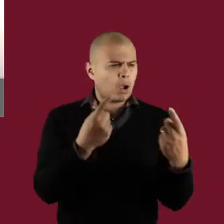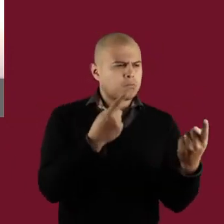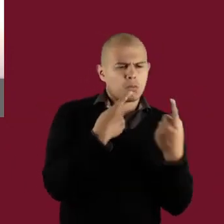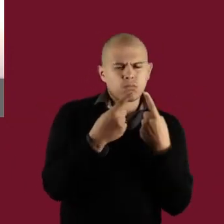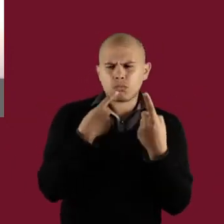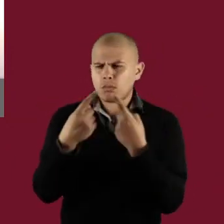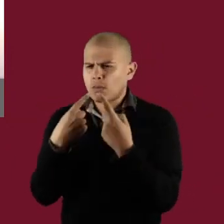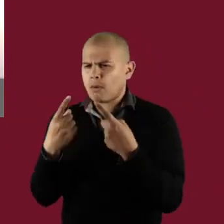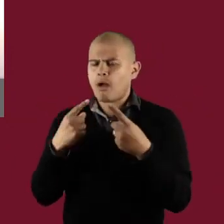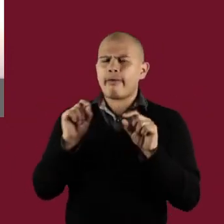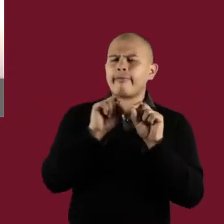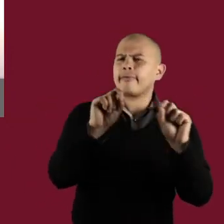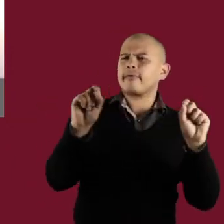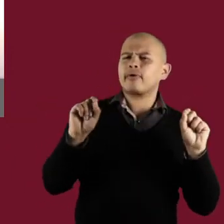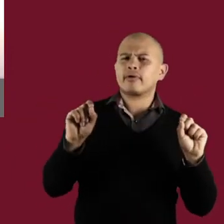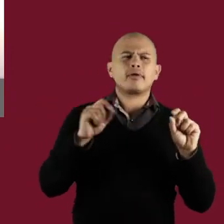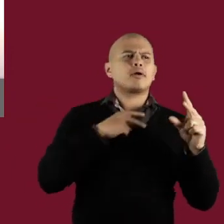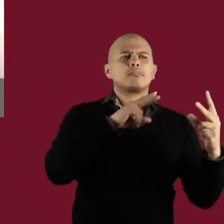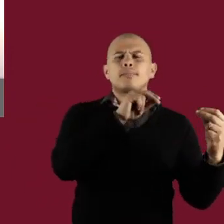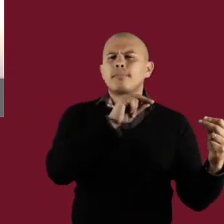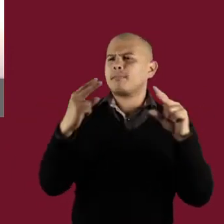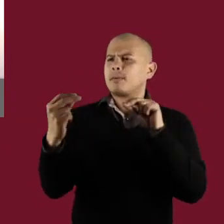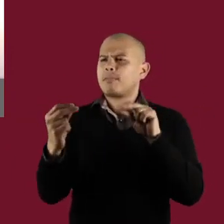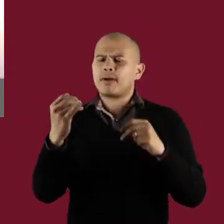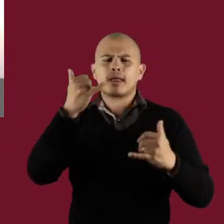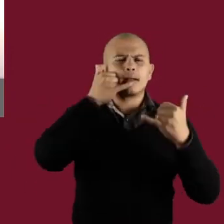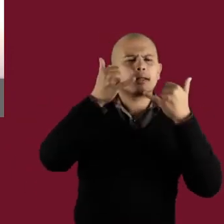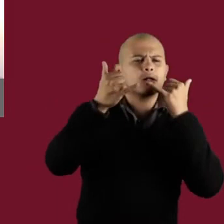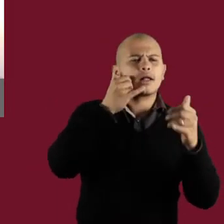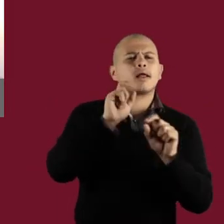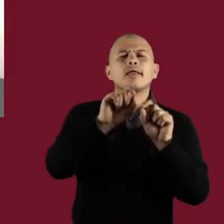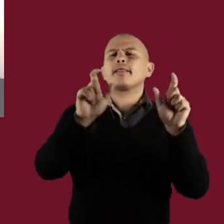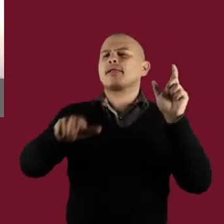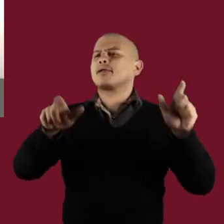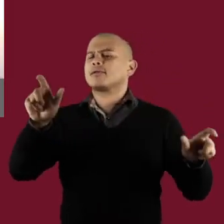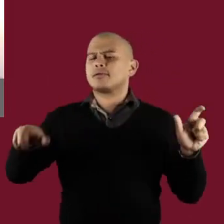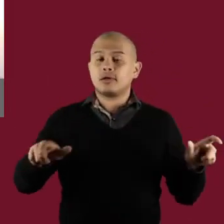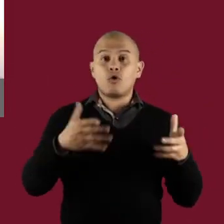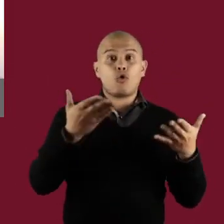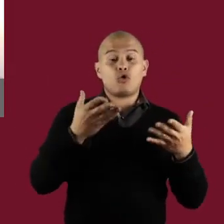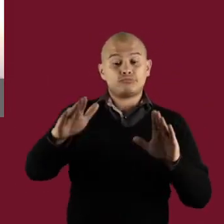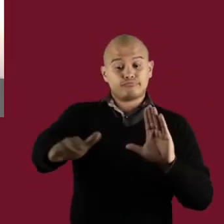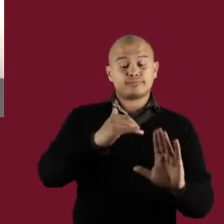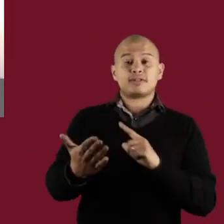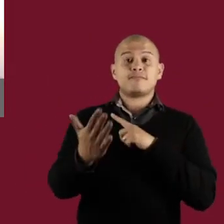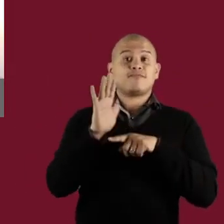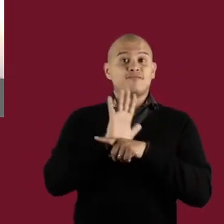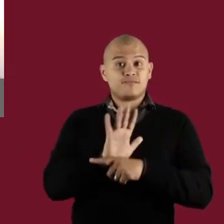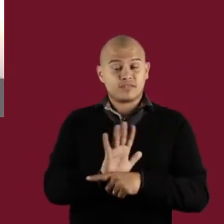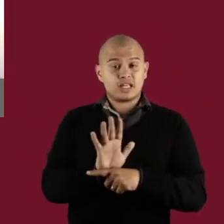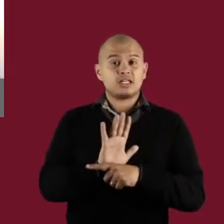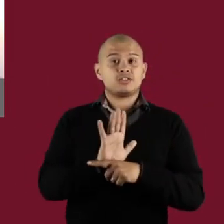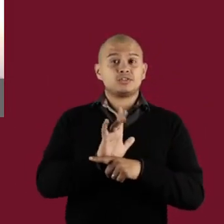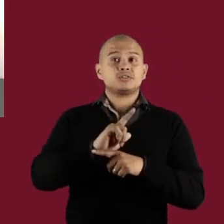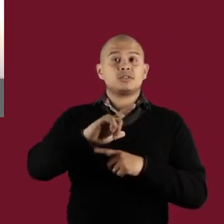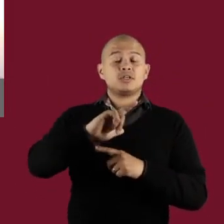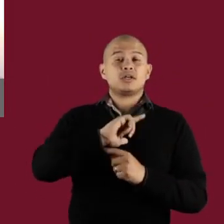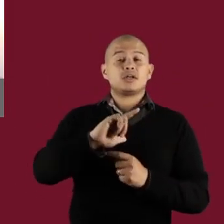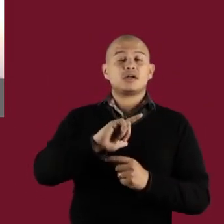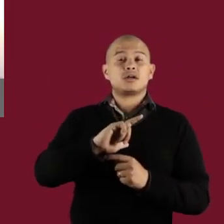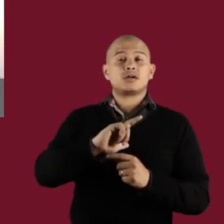falar. Hoje recebemos um vídeo do porta-voz do escritório